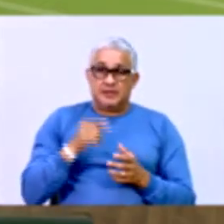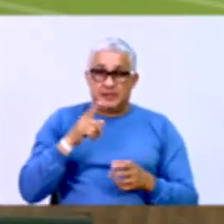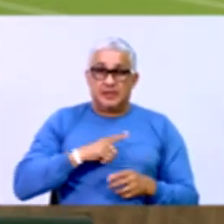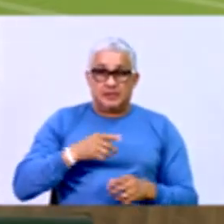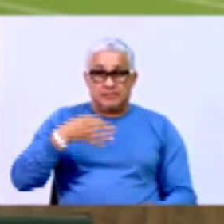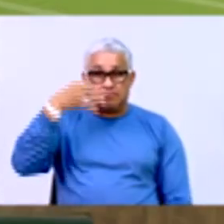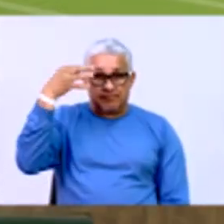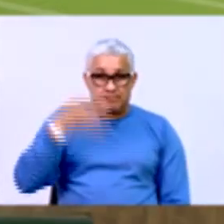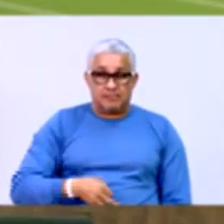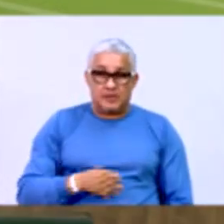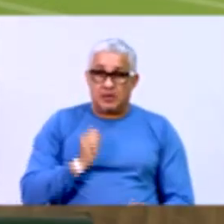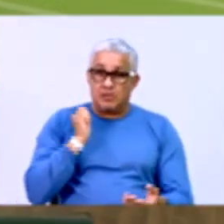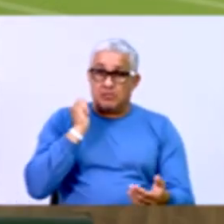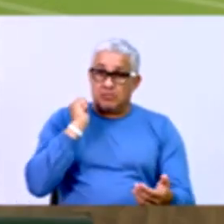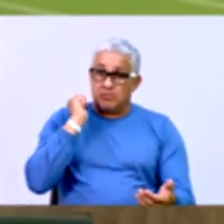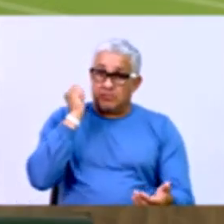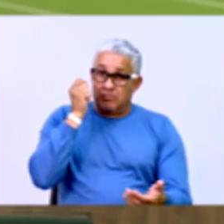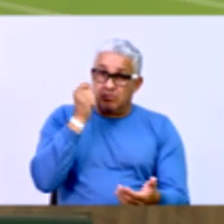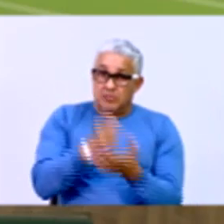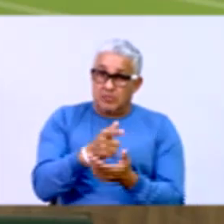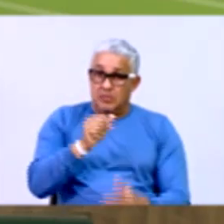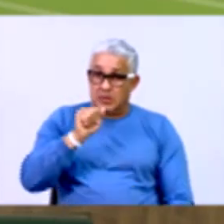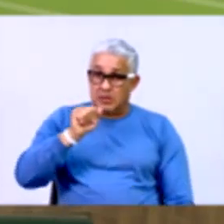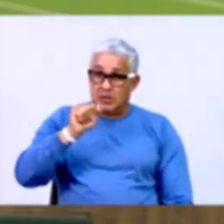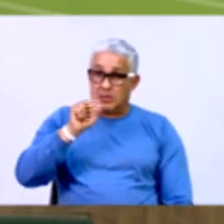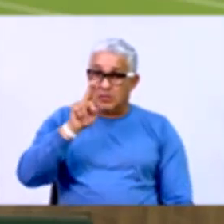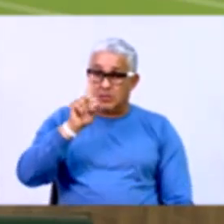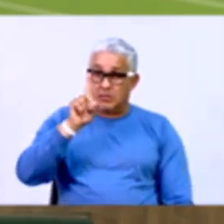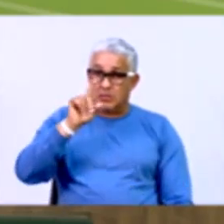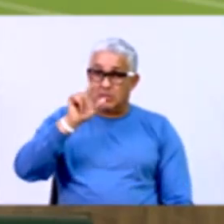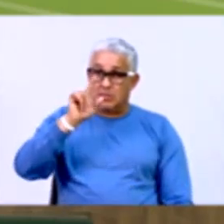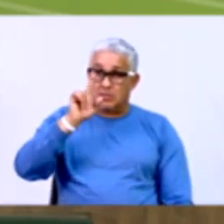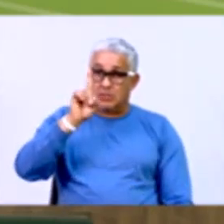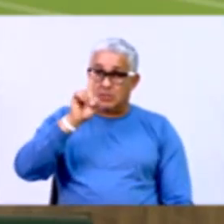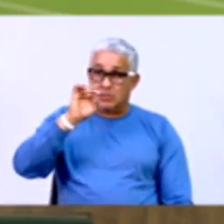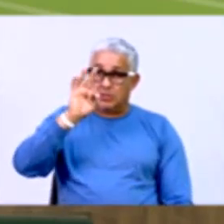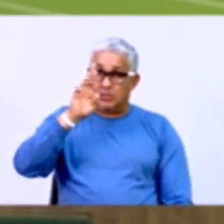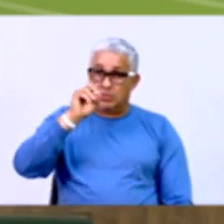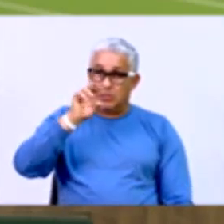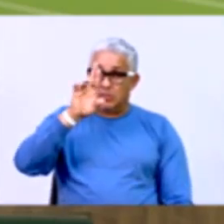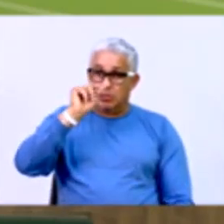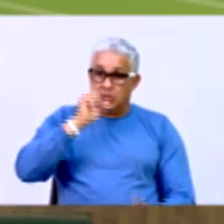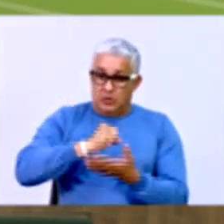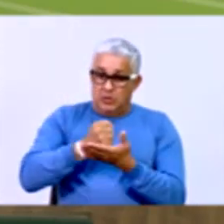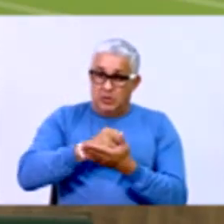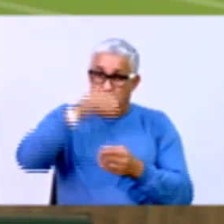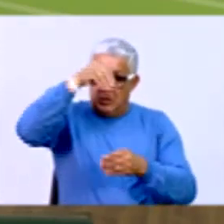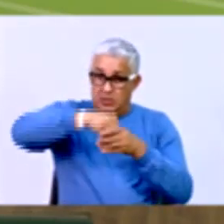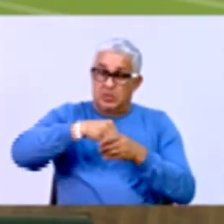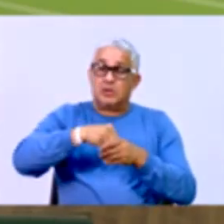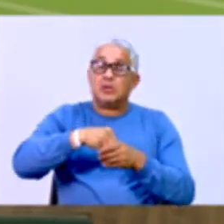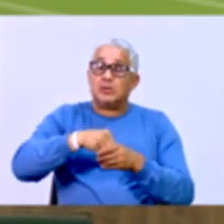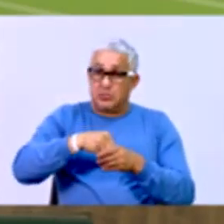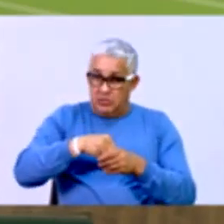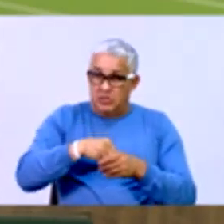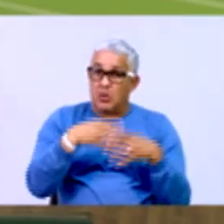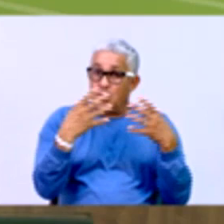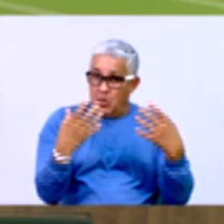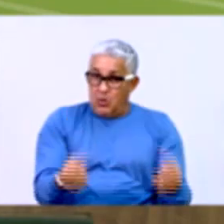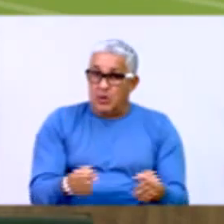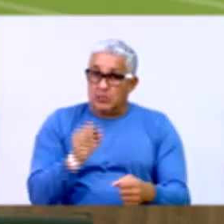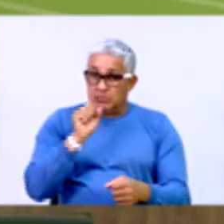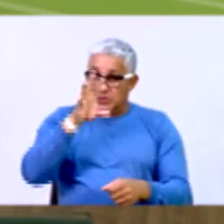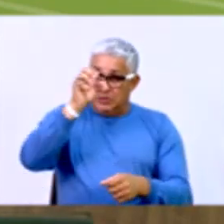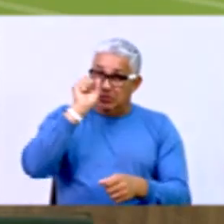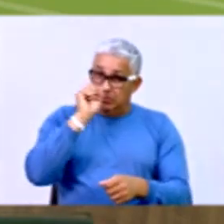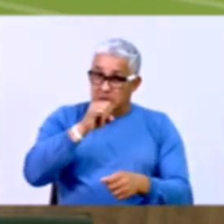certeza, a compra passou por uma auditoria interna. Um controle interno. Passou. Se passou pelo interno,